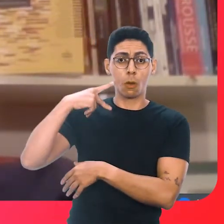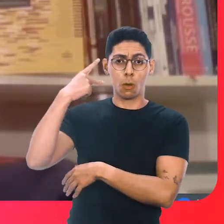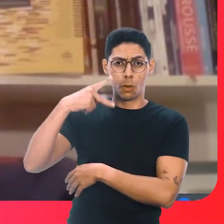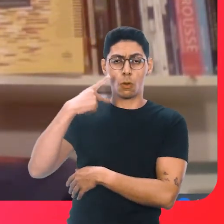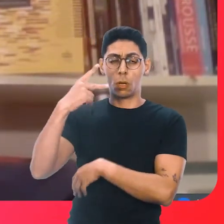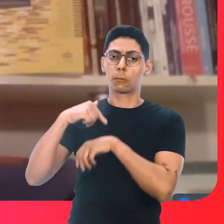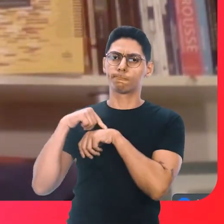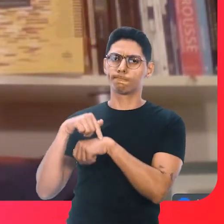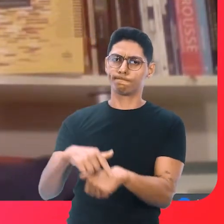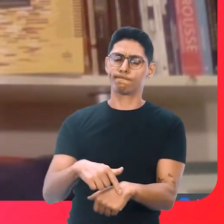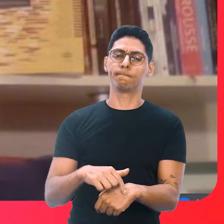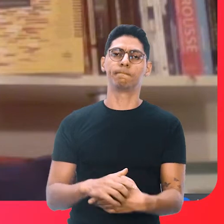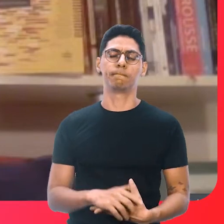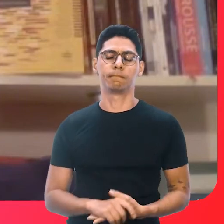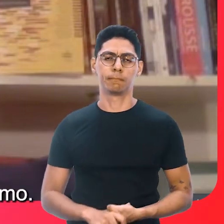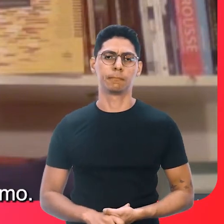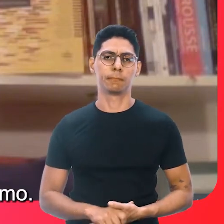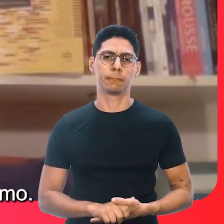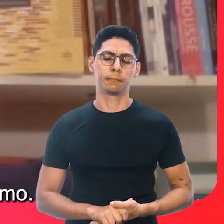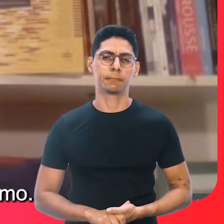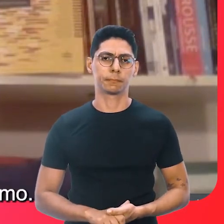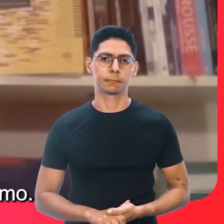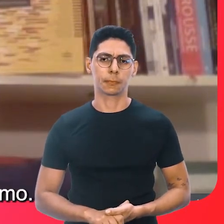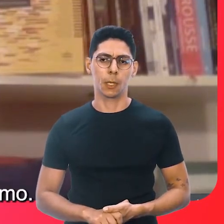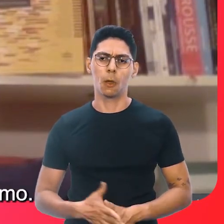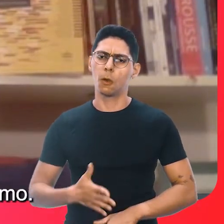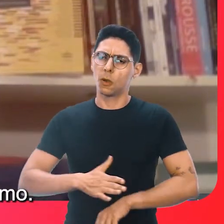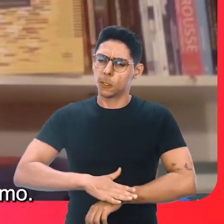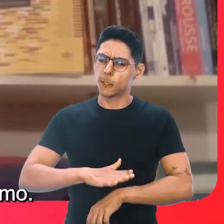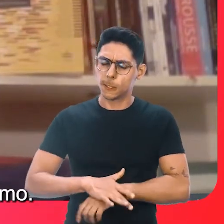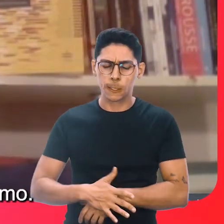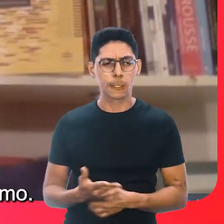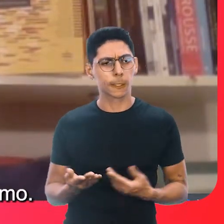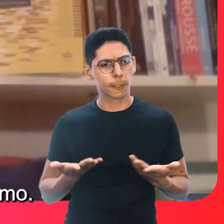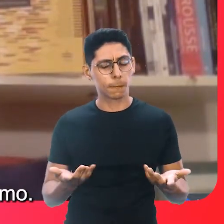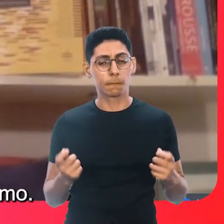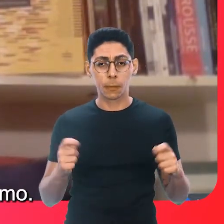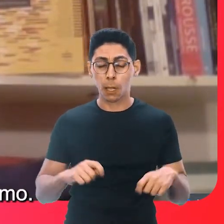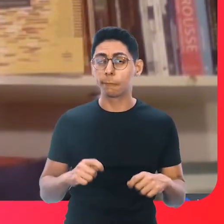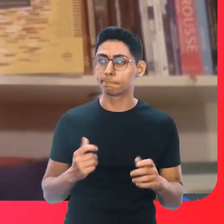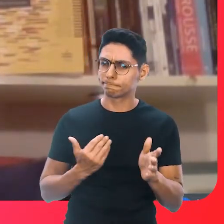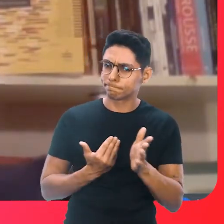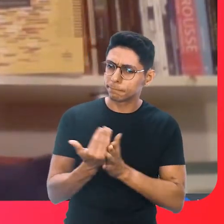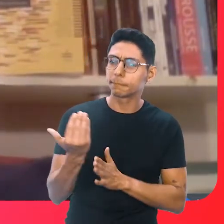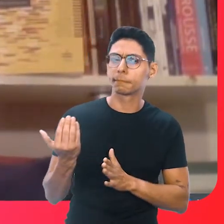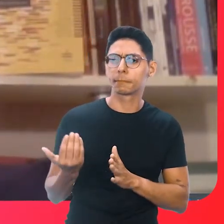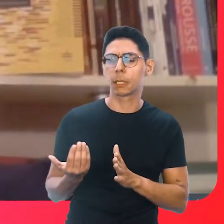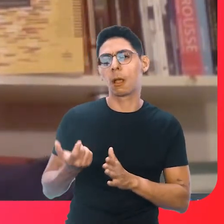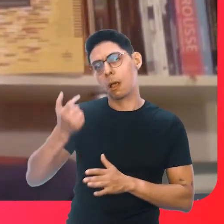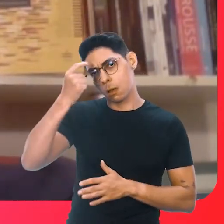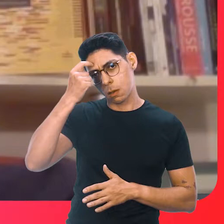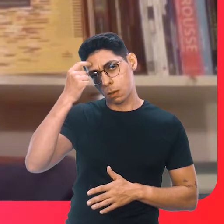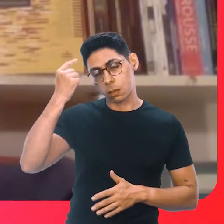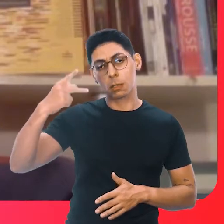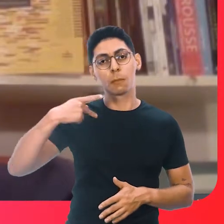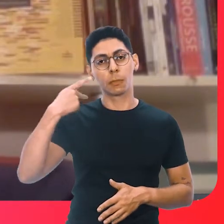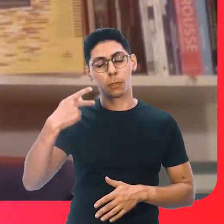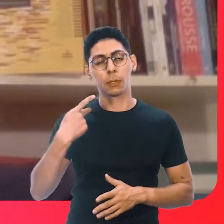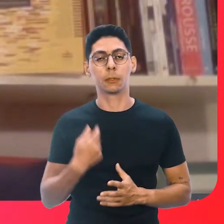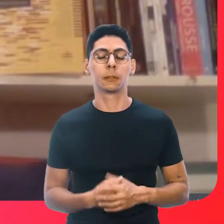Foi um momento assim de consciência política mesmo. Mas, Antônio,